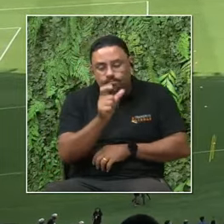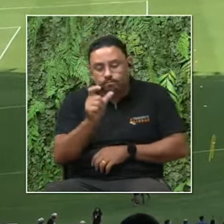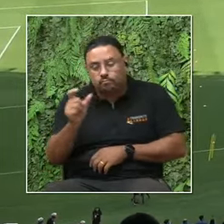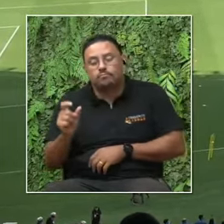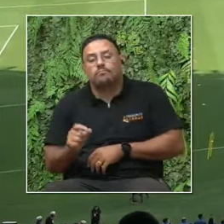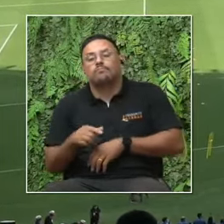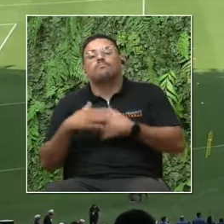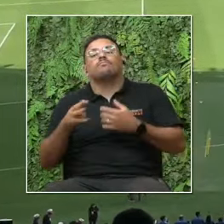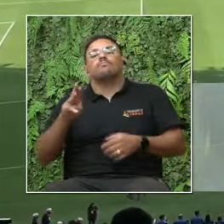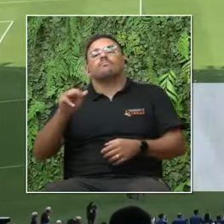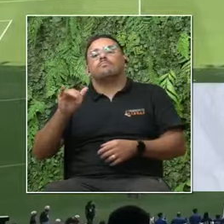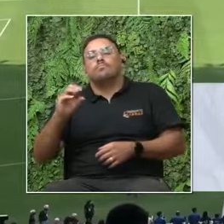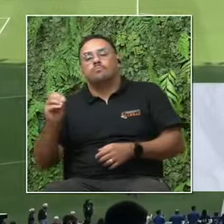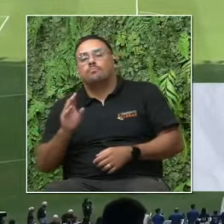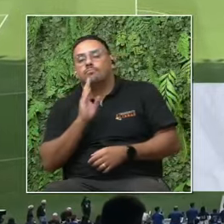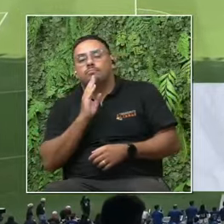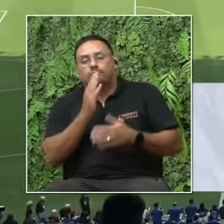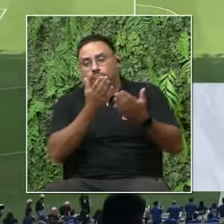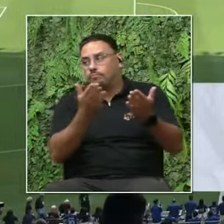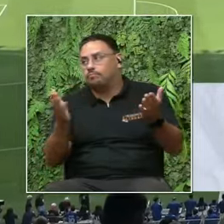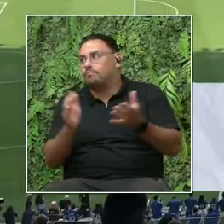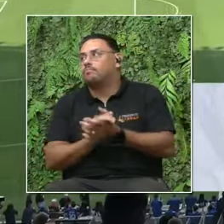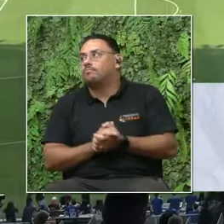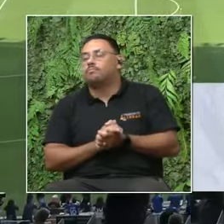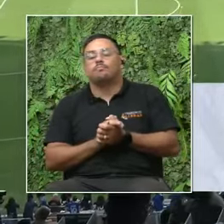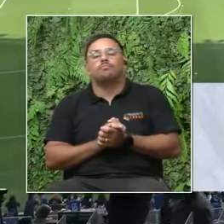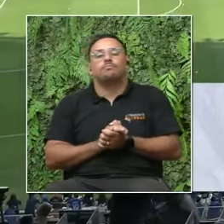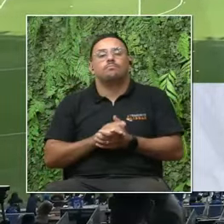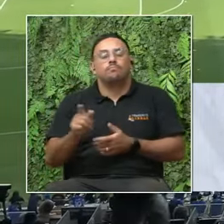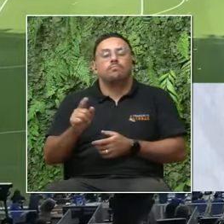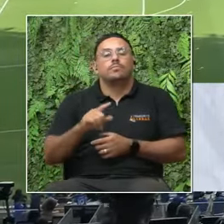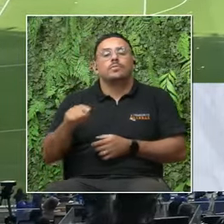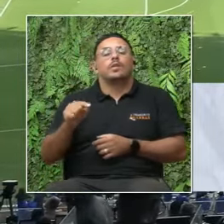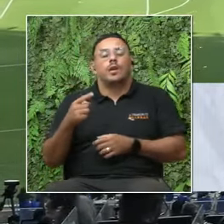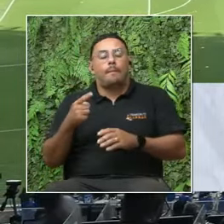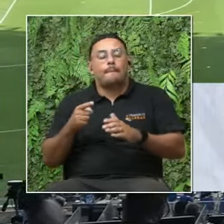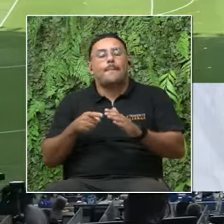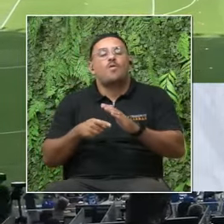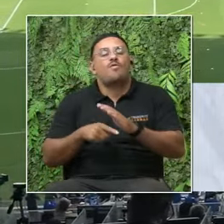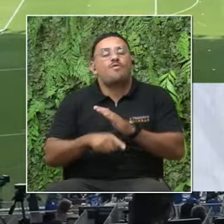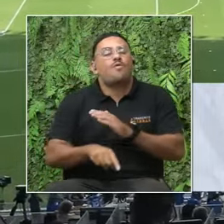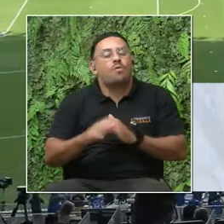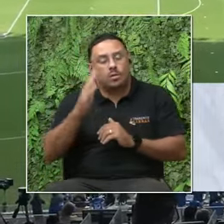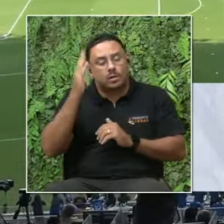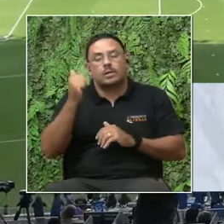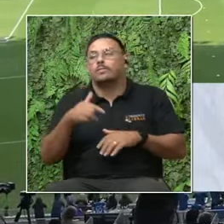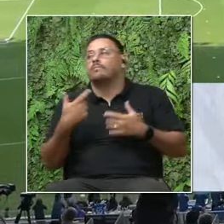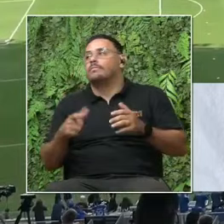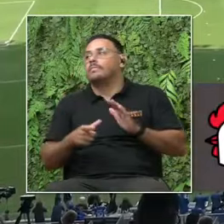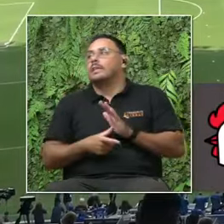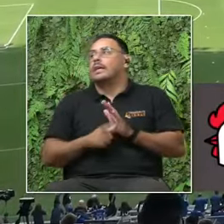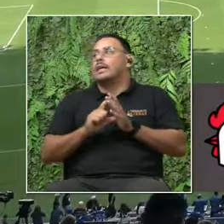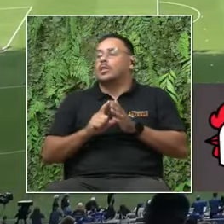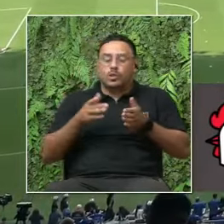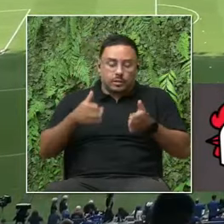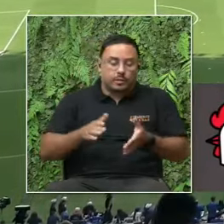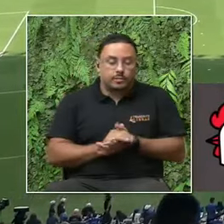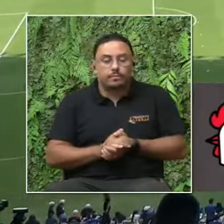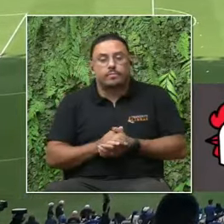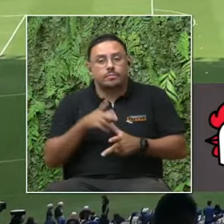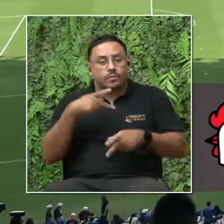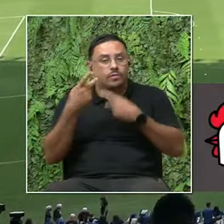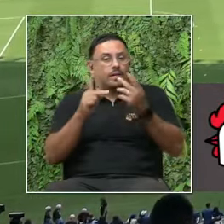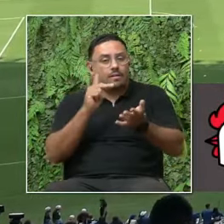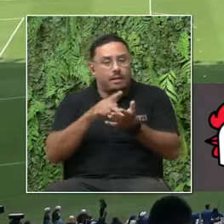o Gabriel milito conhece jogadores Atlético né o ele não era um profundo conhecedor do Atlético antes de vir para cá vamos ser